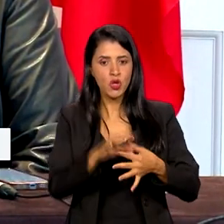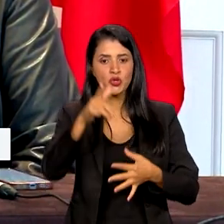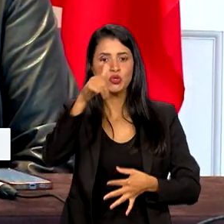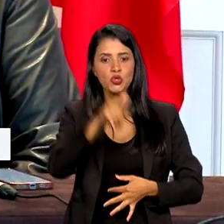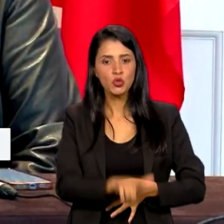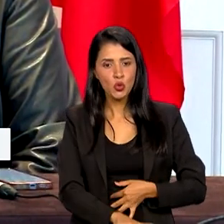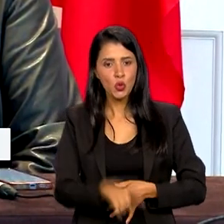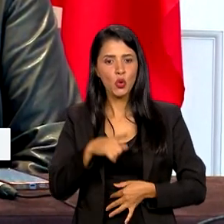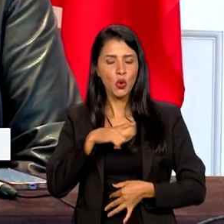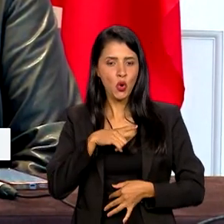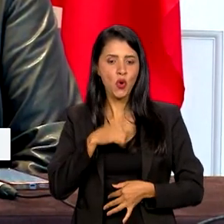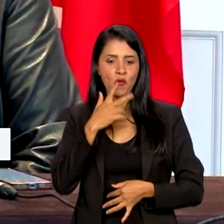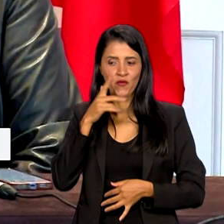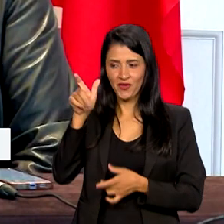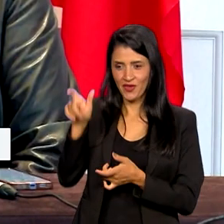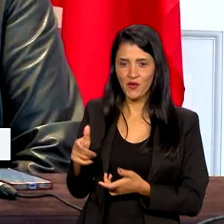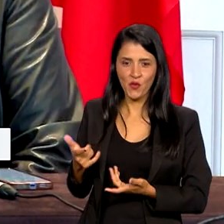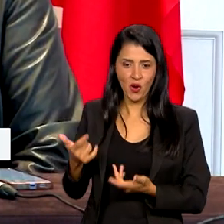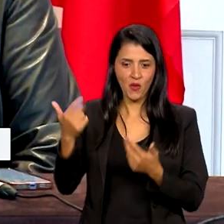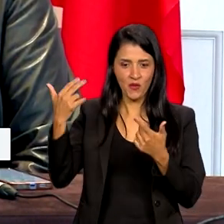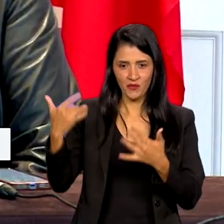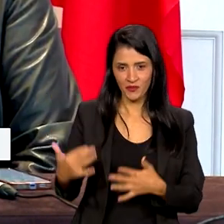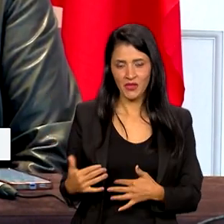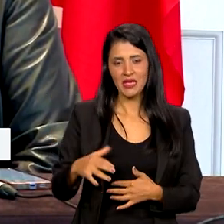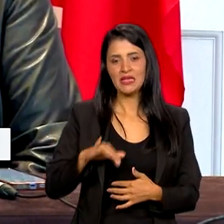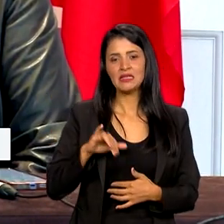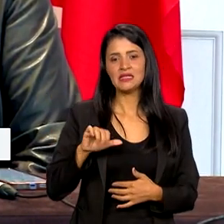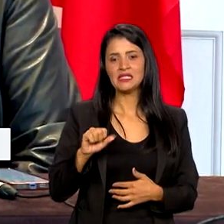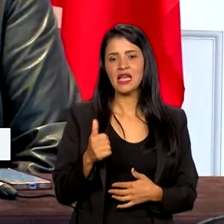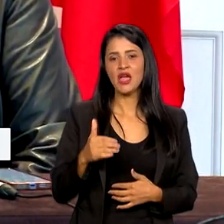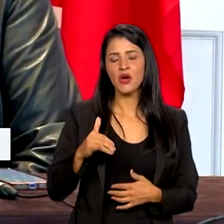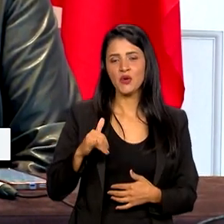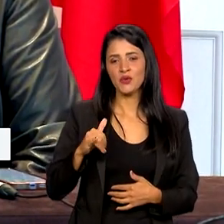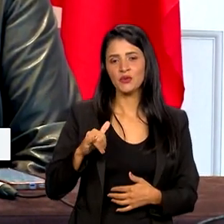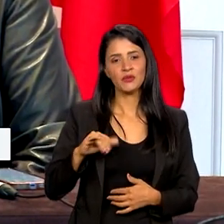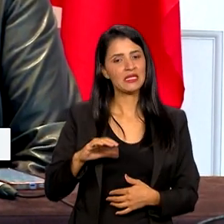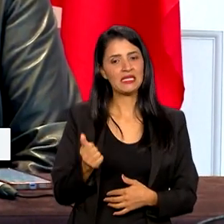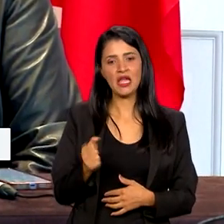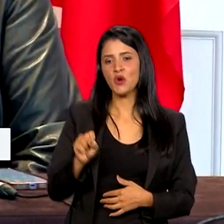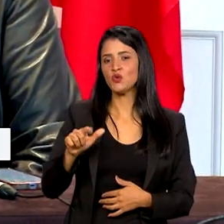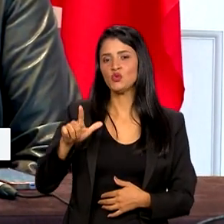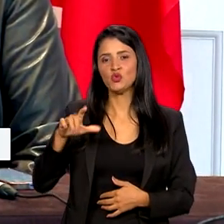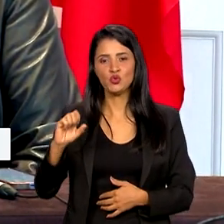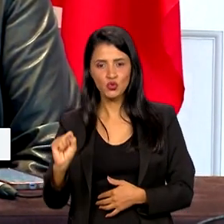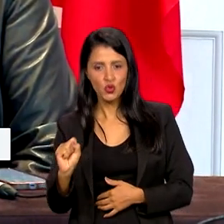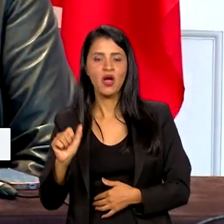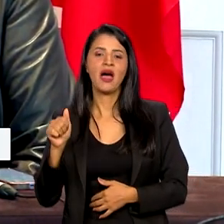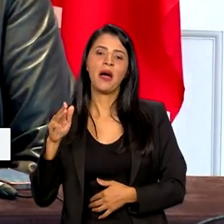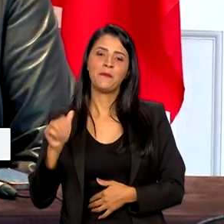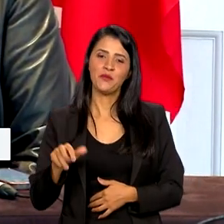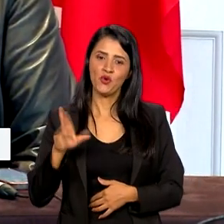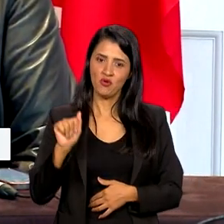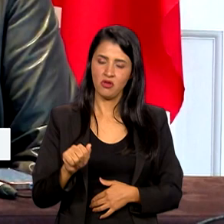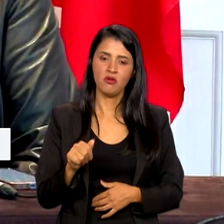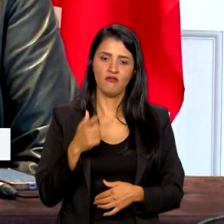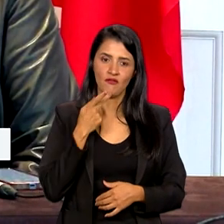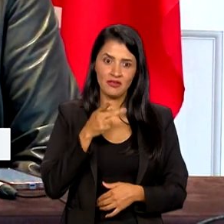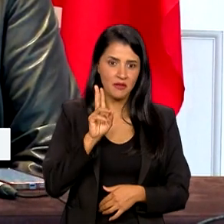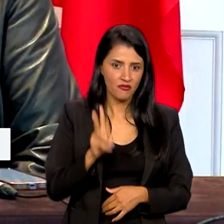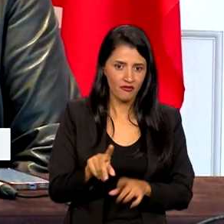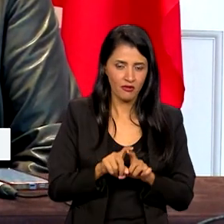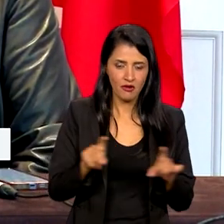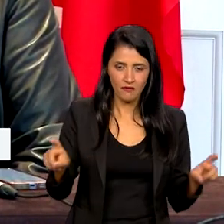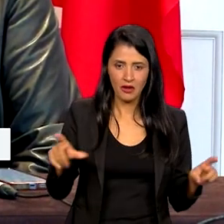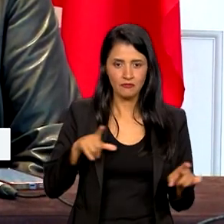uma maneira, como diz o ministro Celso Amorim, sempre diz isso, ativa e altiva à comunidade internacional. É